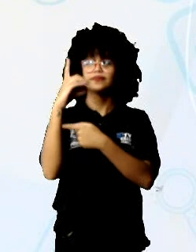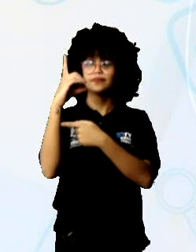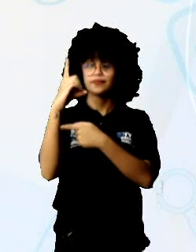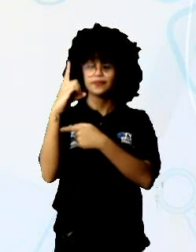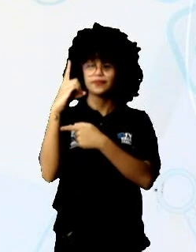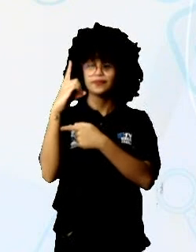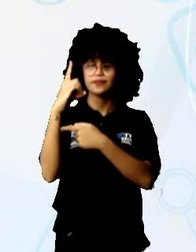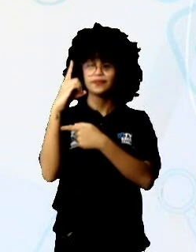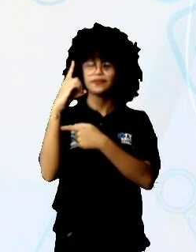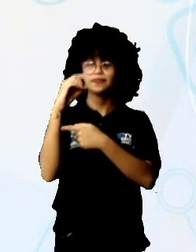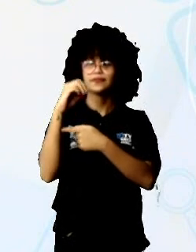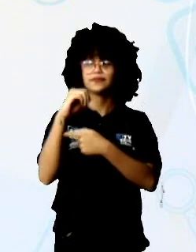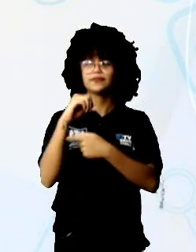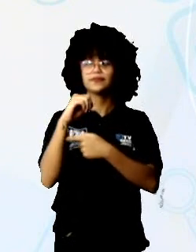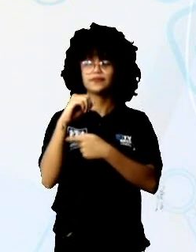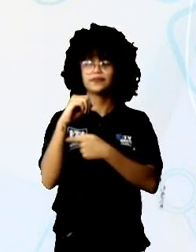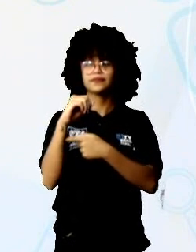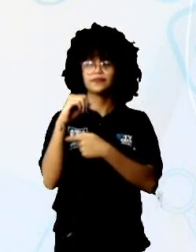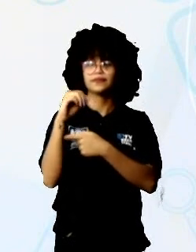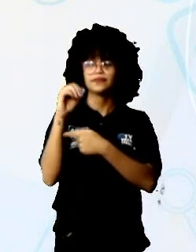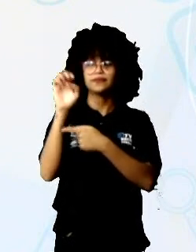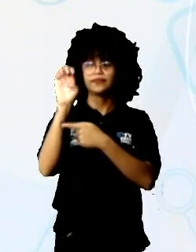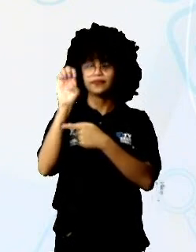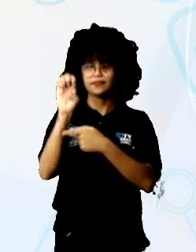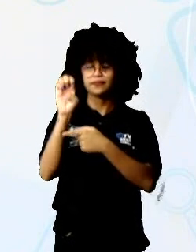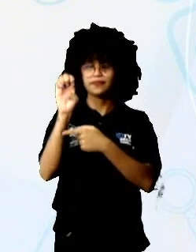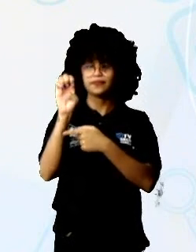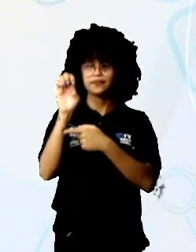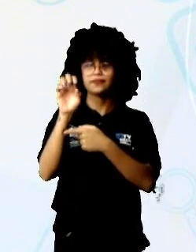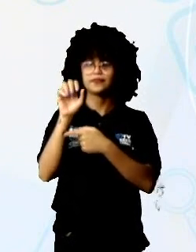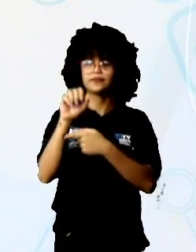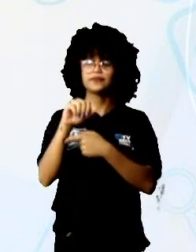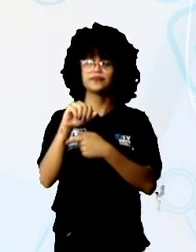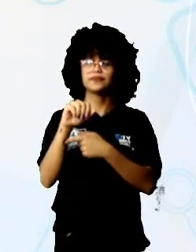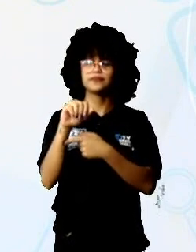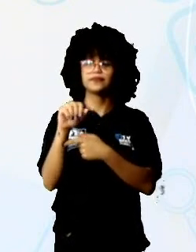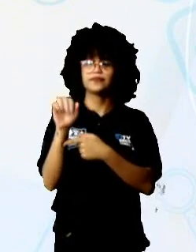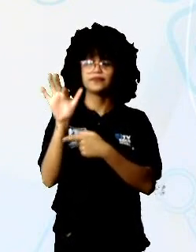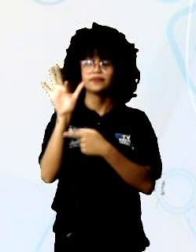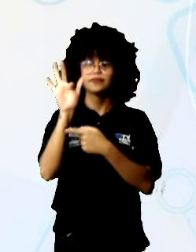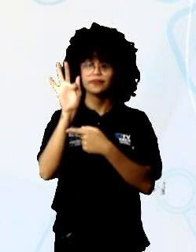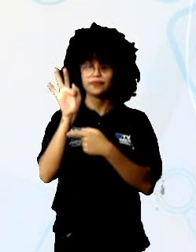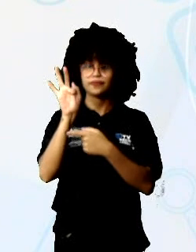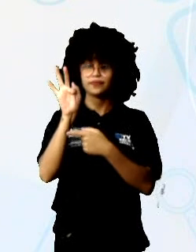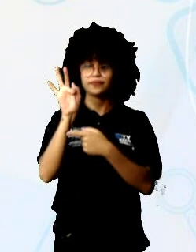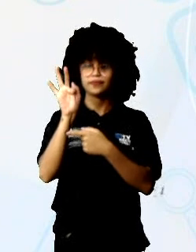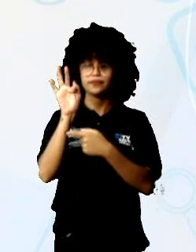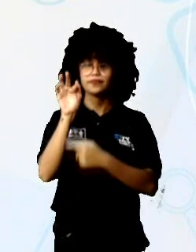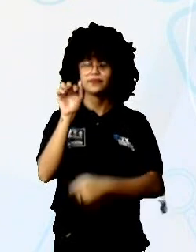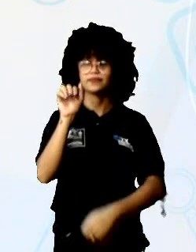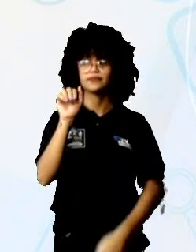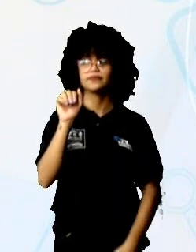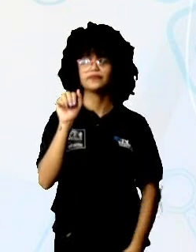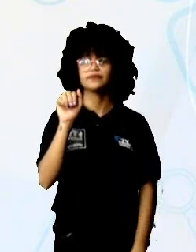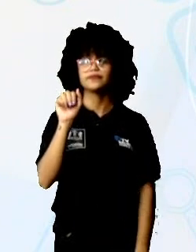a b quem é a f